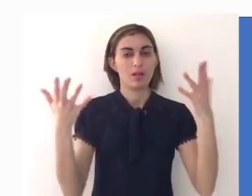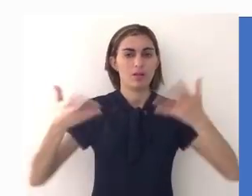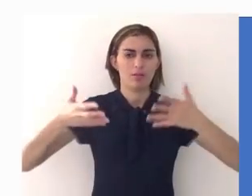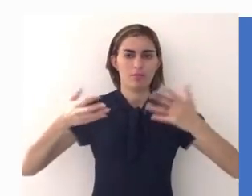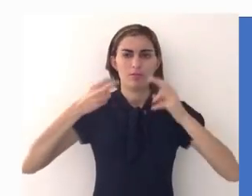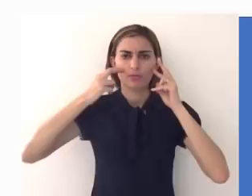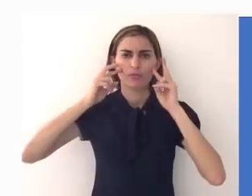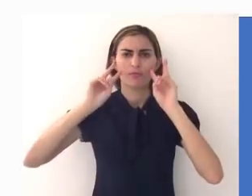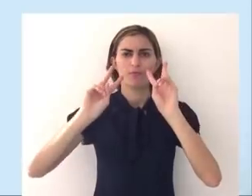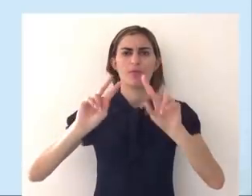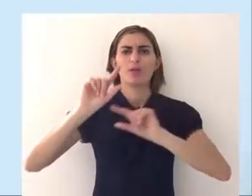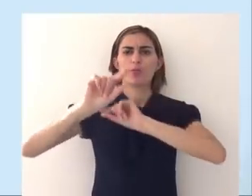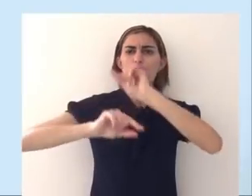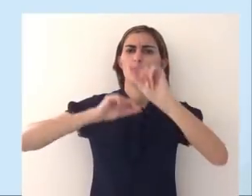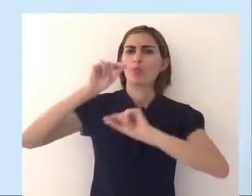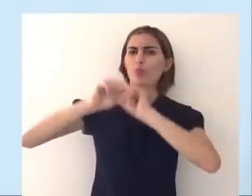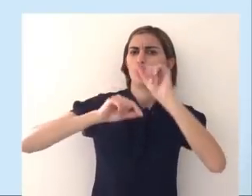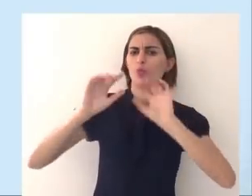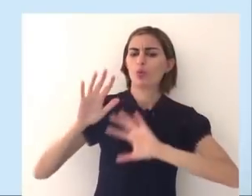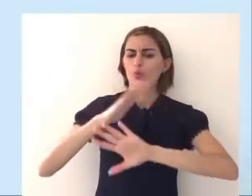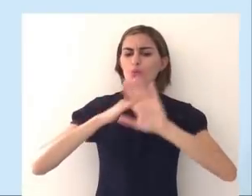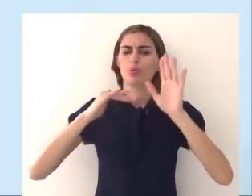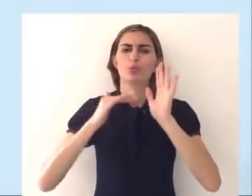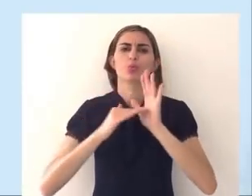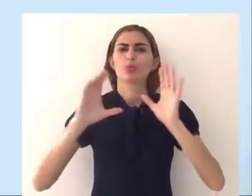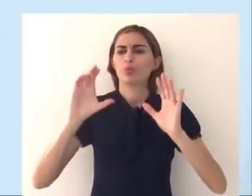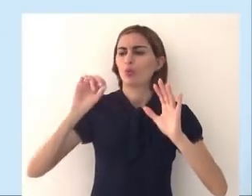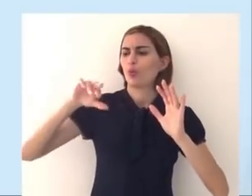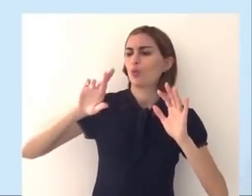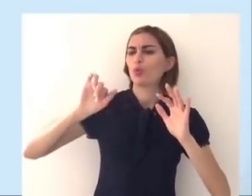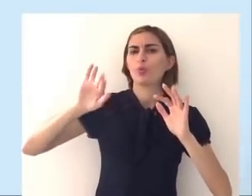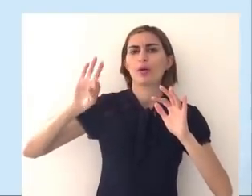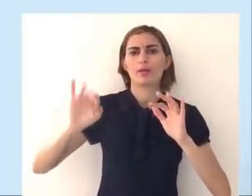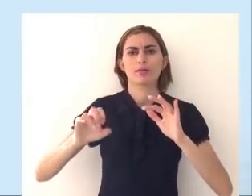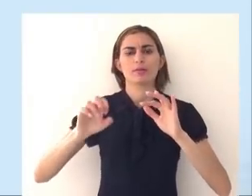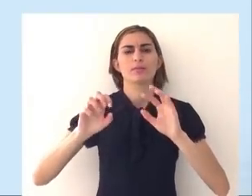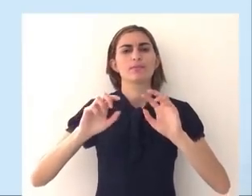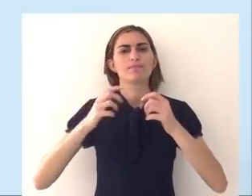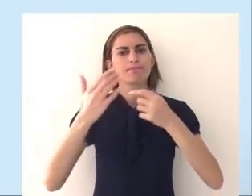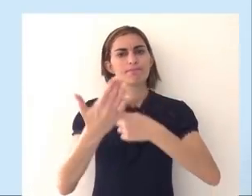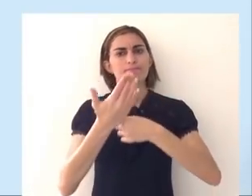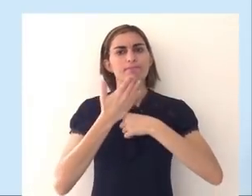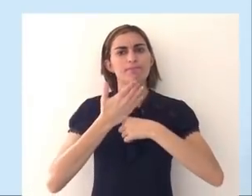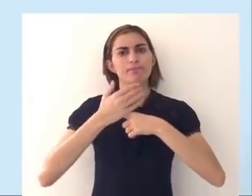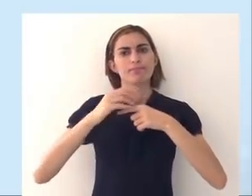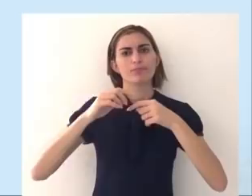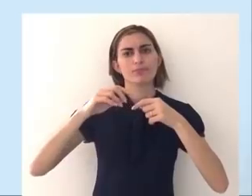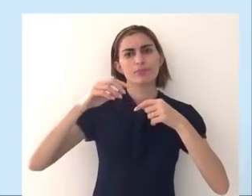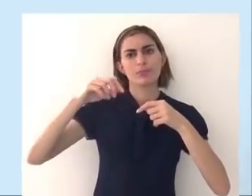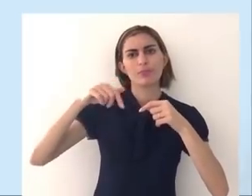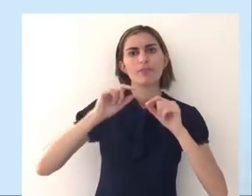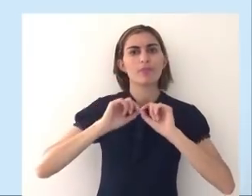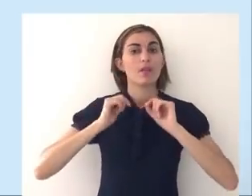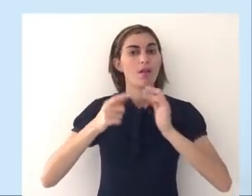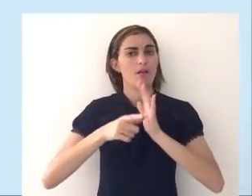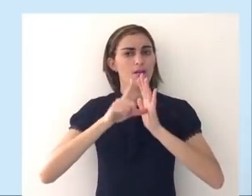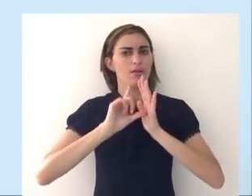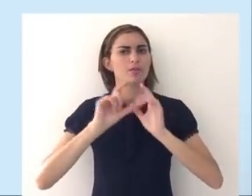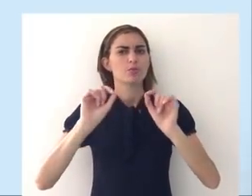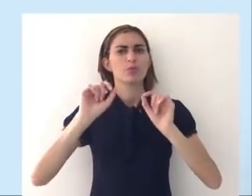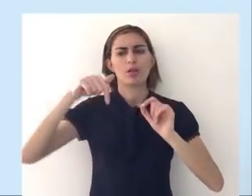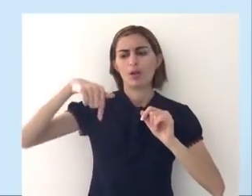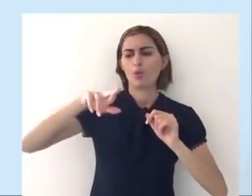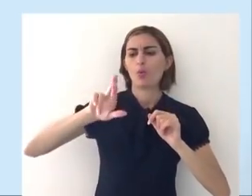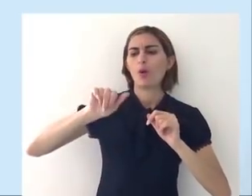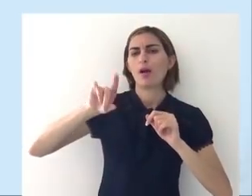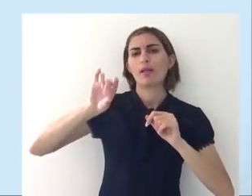mesma estratégia. Agora vamos ver o que é que tudo isso de congruência de triângulos nos ajuda nos